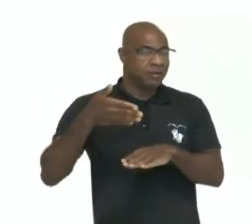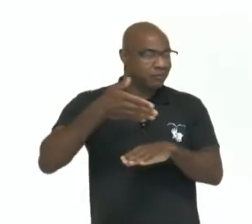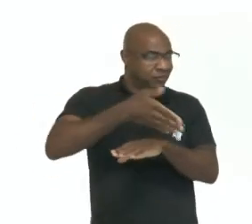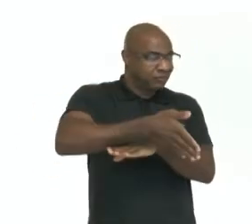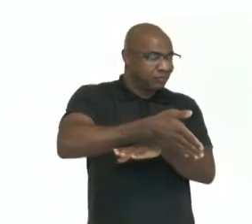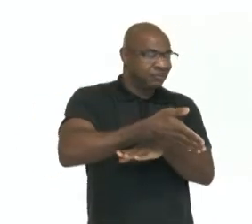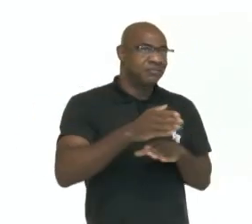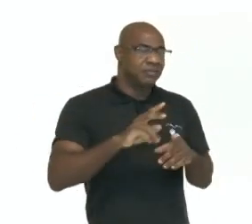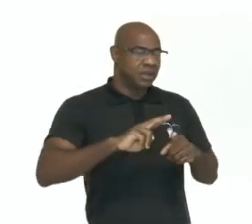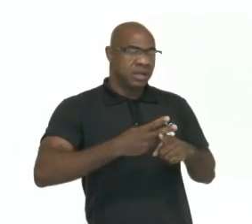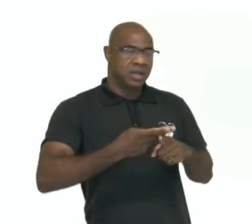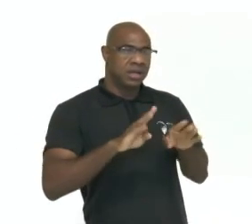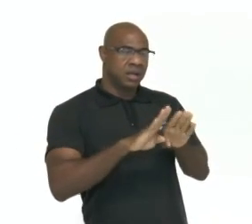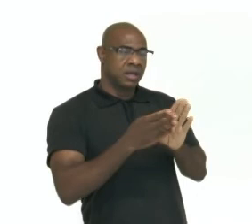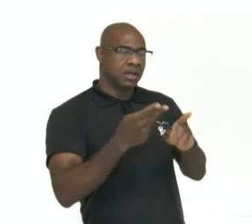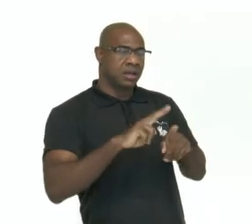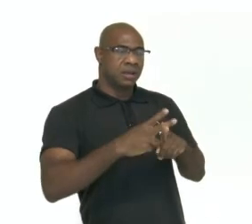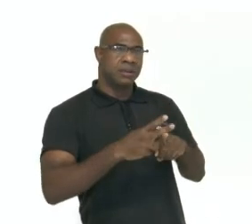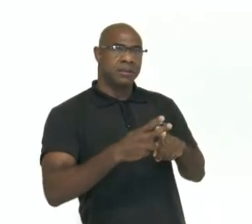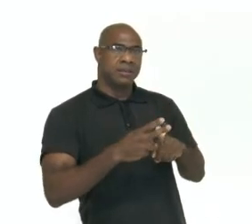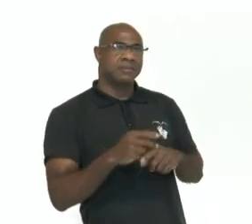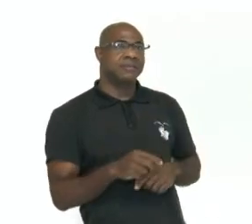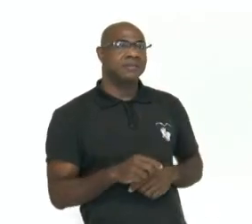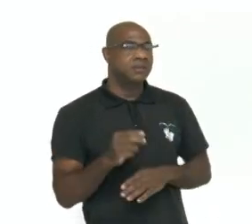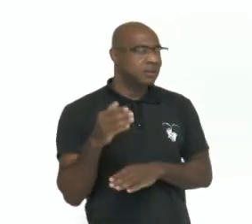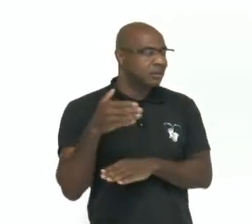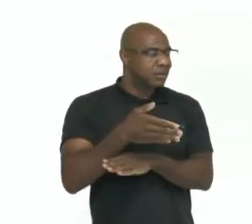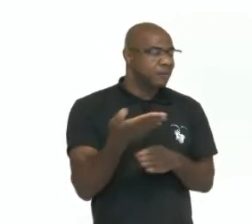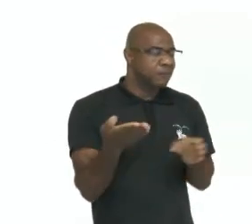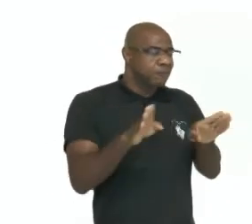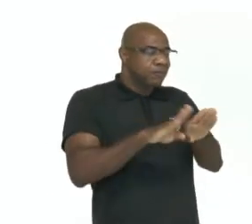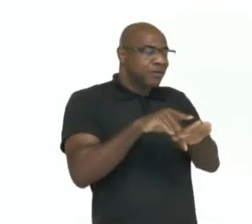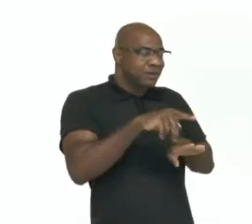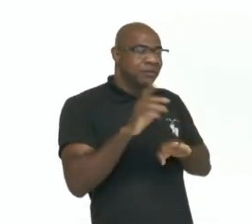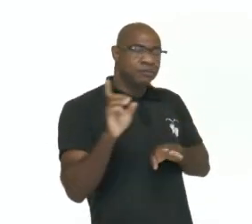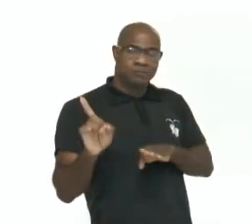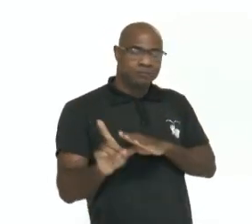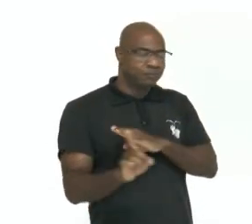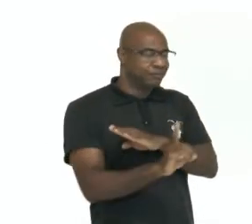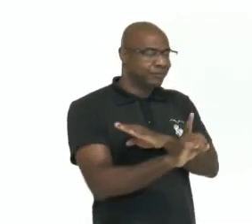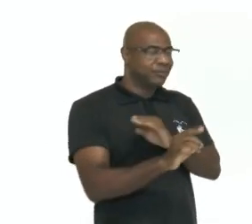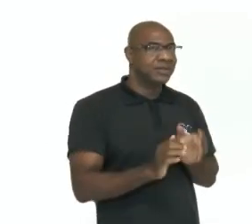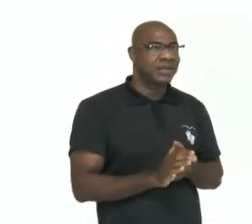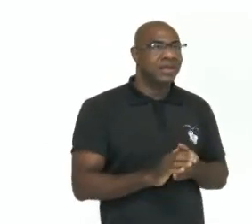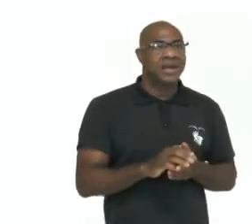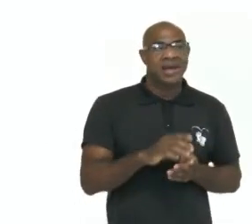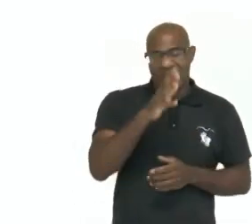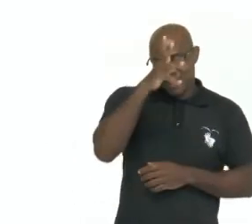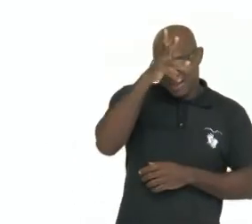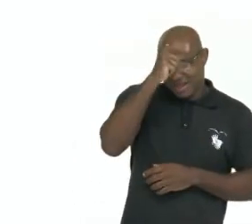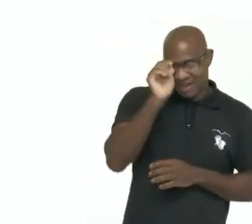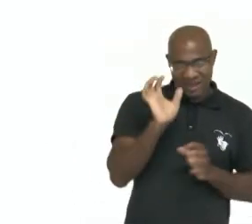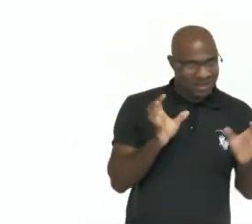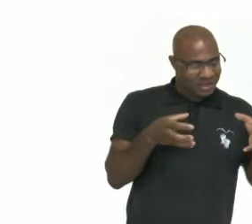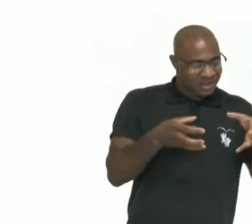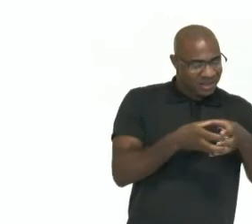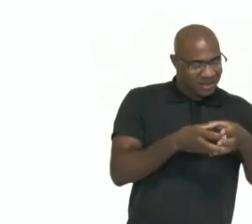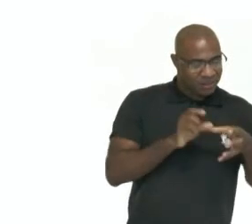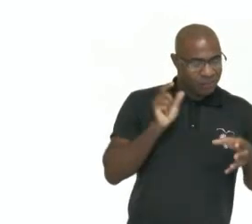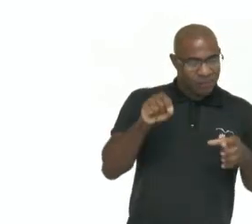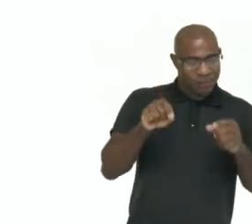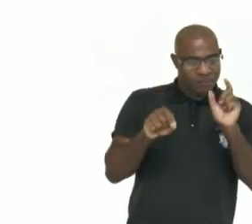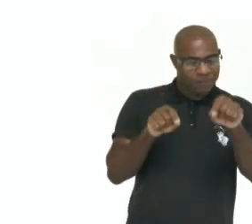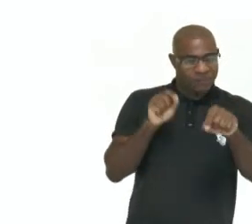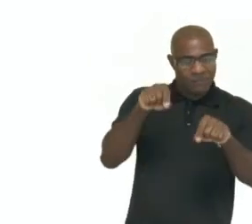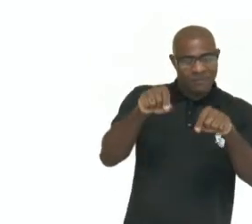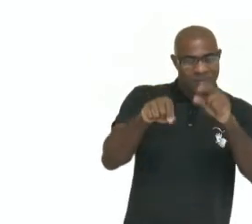galinhas e ficado presa lá dentro. Ao que tudo indica, ao avistar a intrusa, as galinhas teriam se juntado para bicá-la,